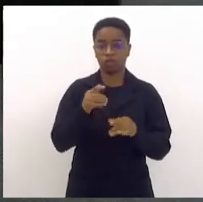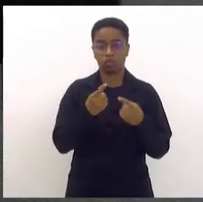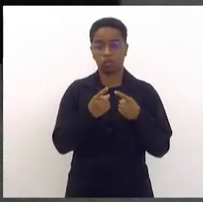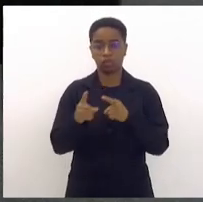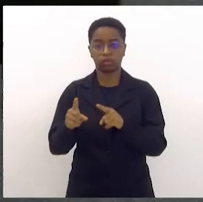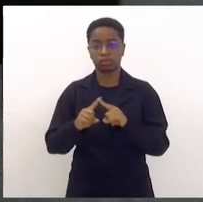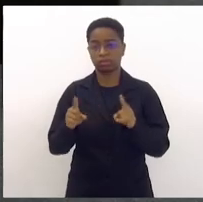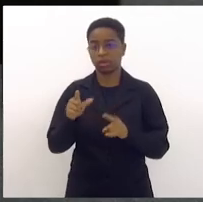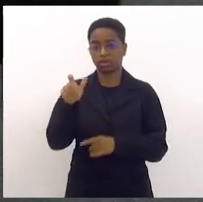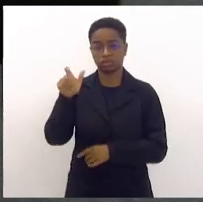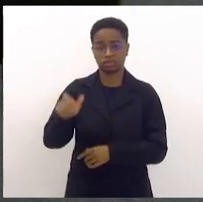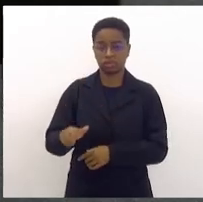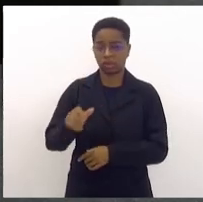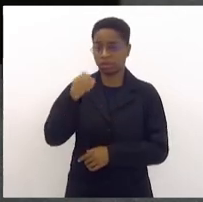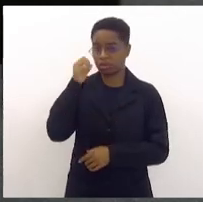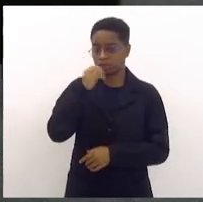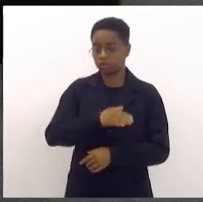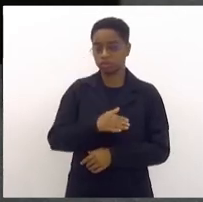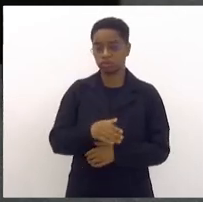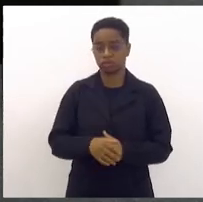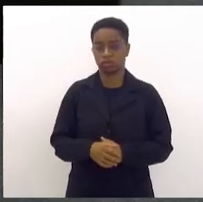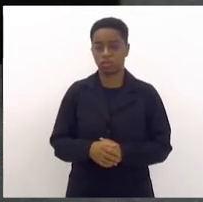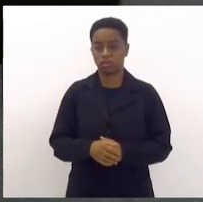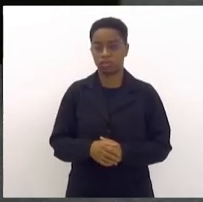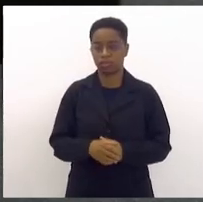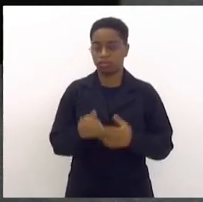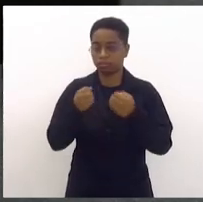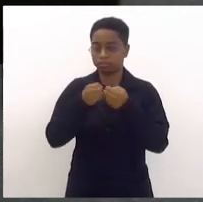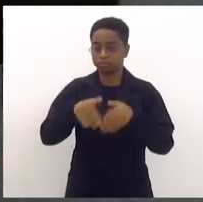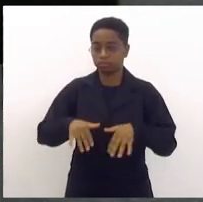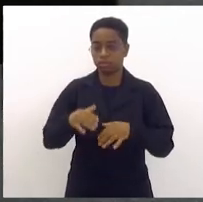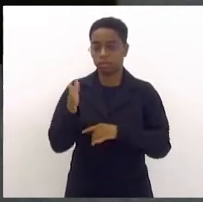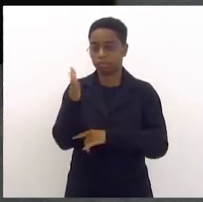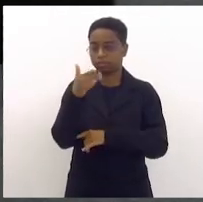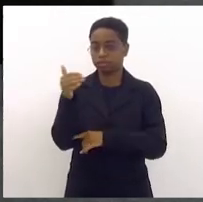só que essa aberração que atinge o maior símbolo do nosso país, que é a